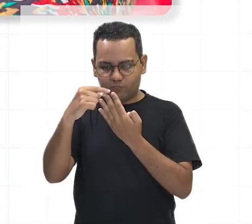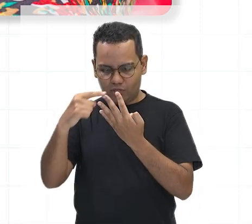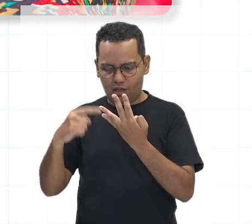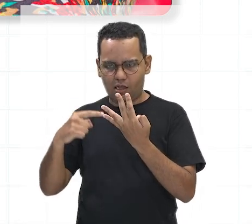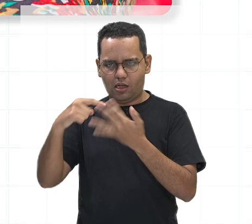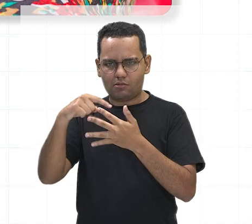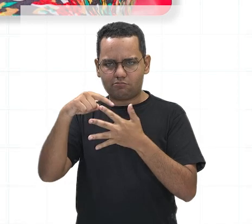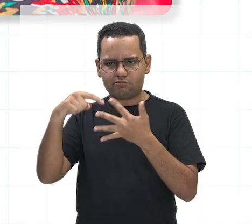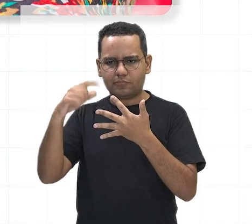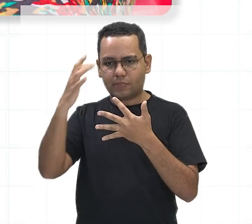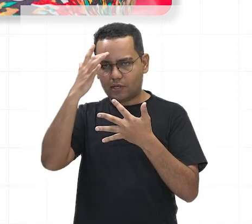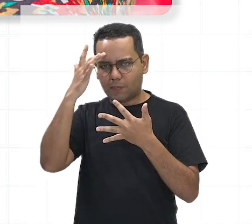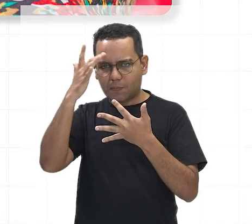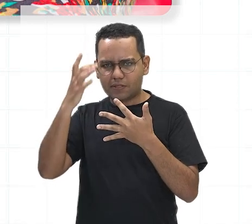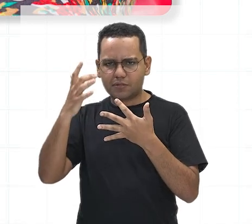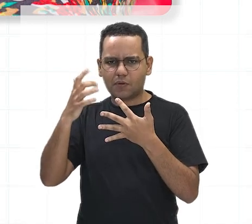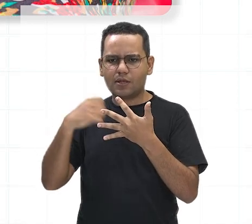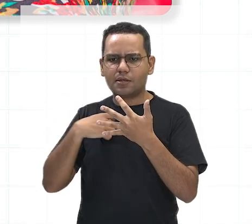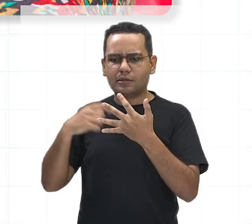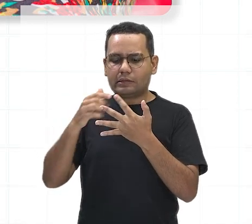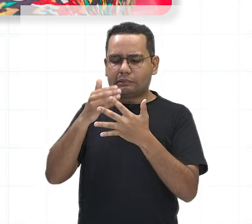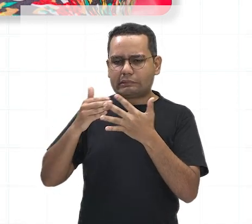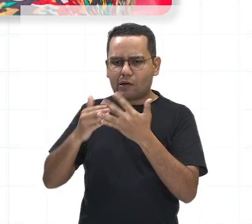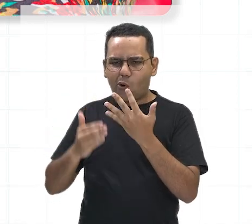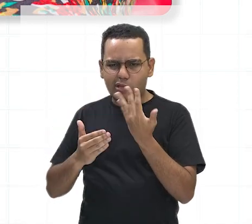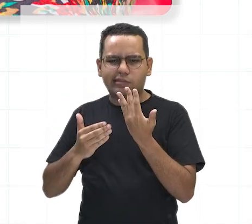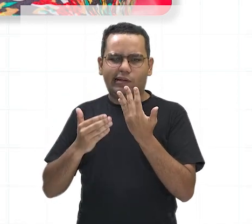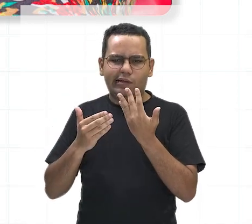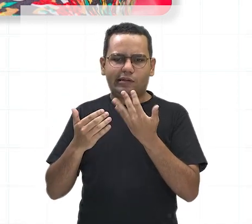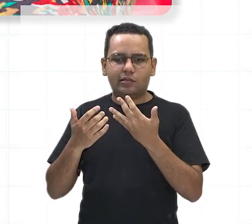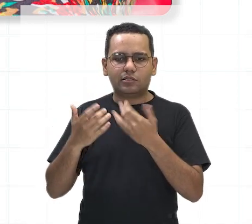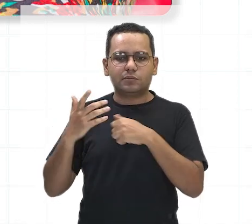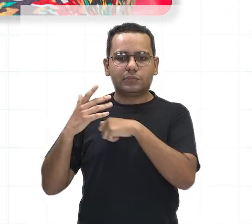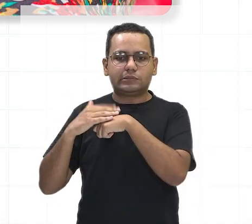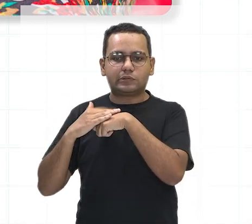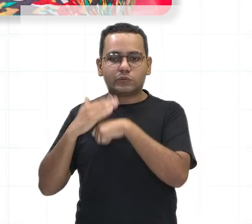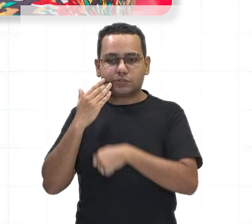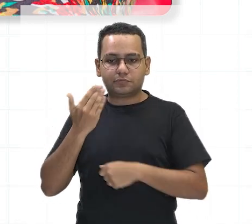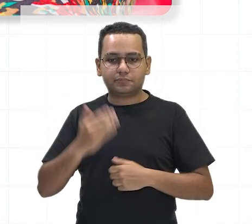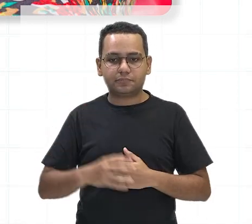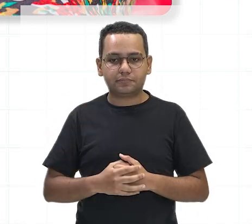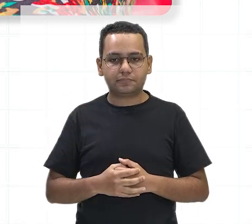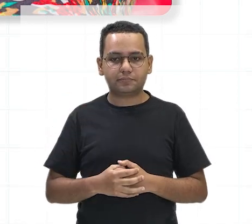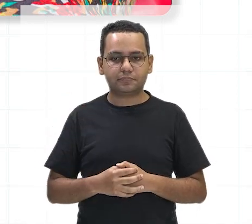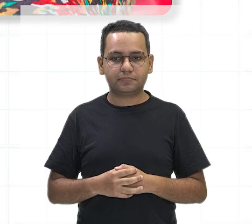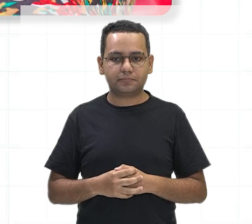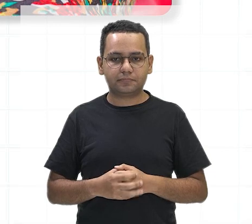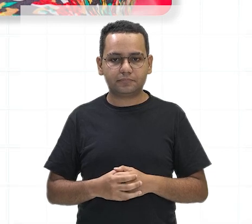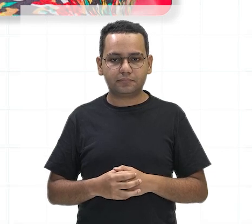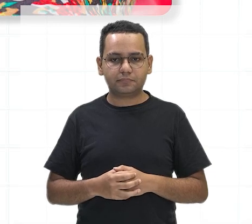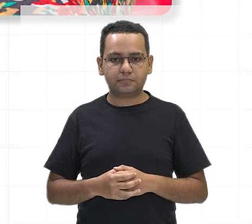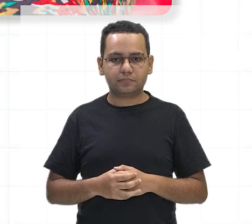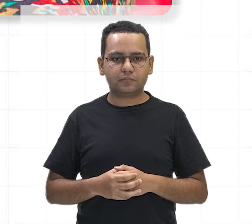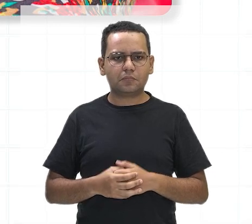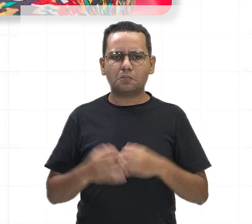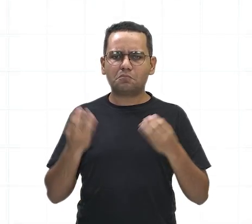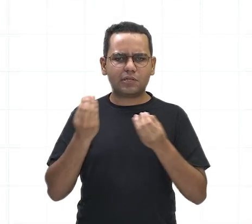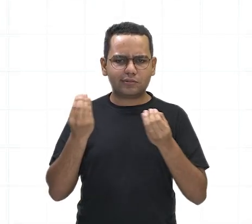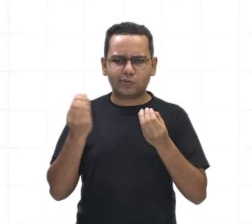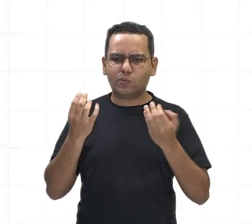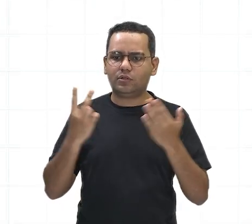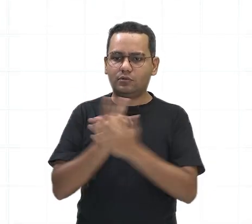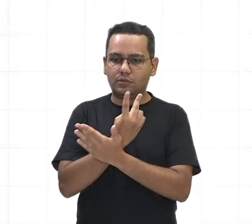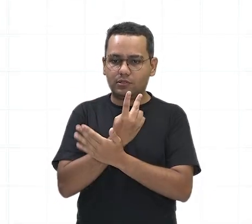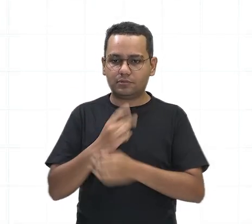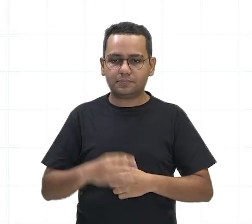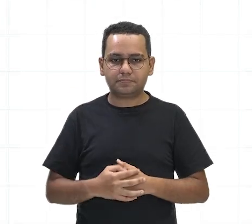dessa pessoa, né, bem acometidos, bem afetados ali pela hanseníase. Então, olha só, vamos ver como que é causada a